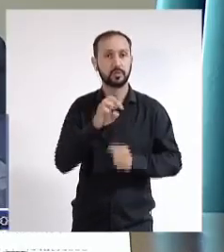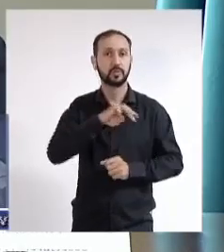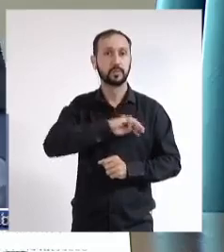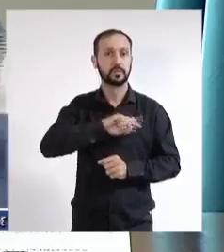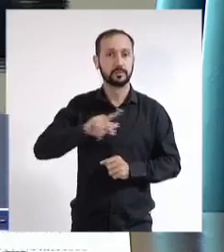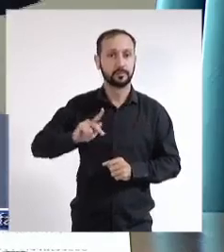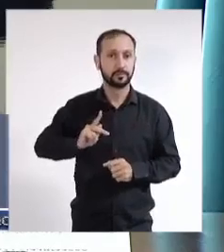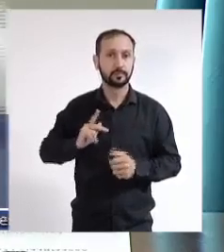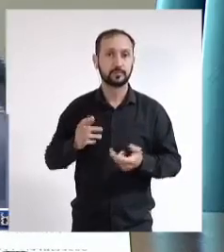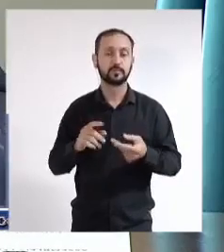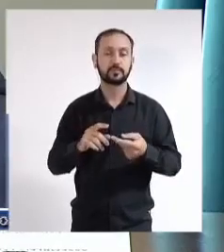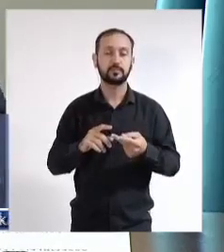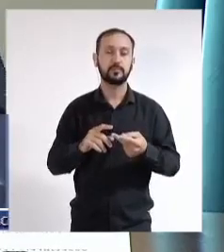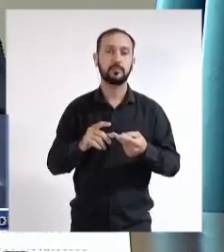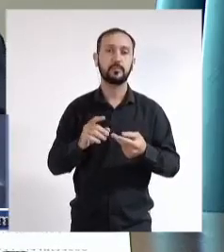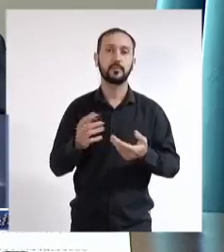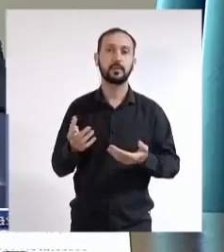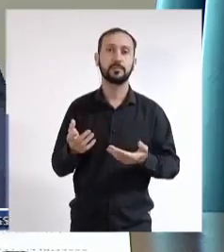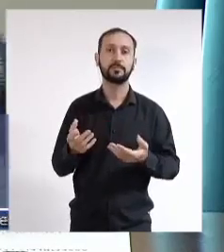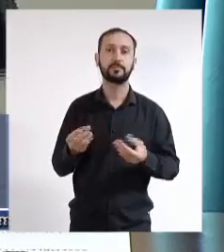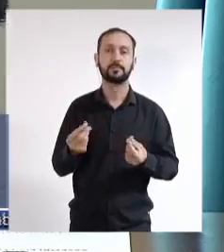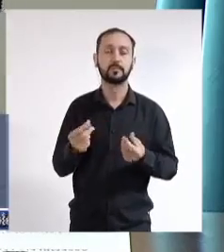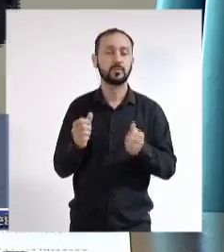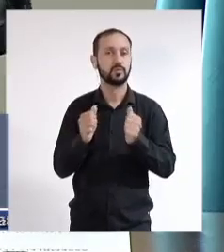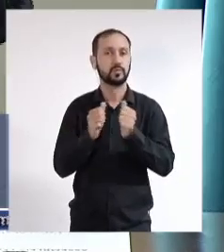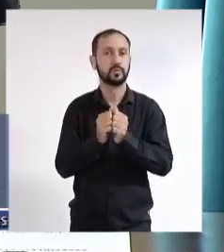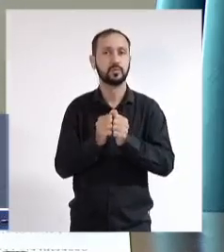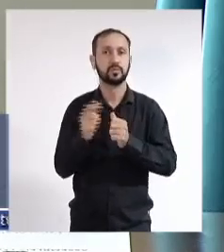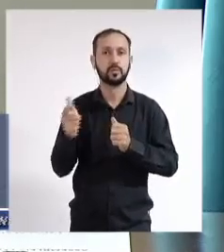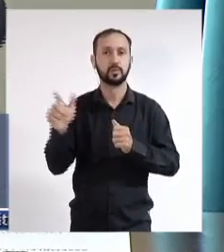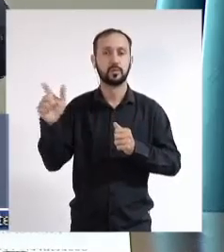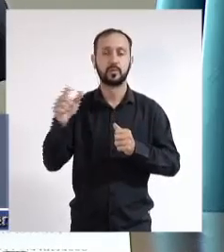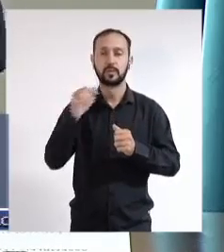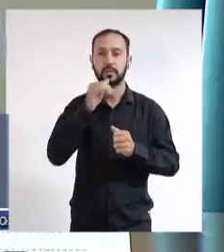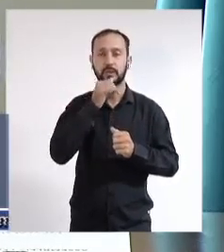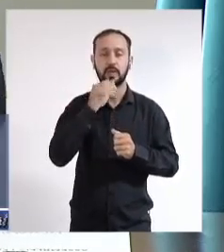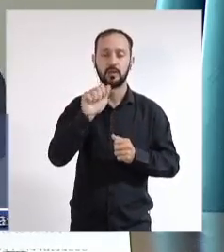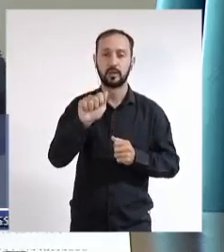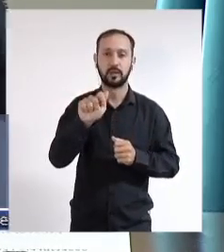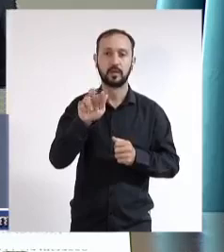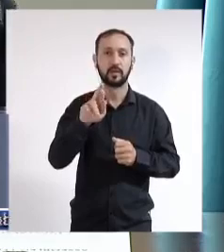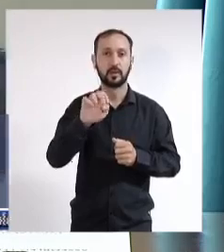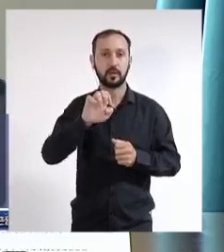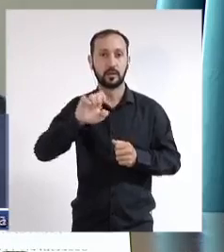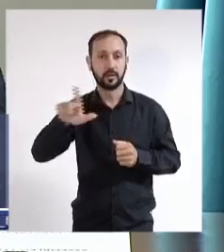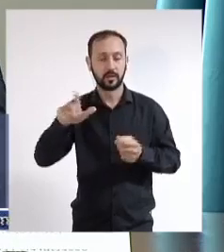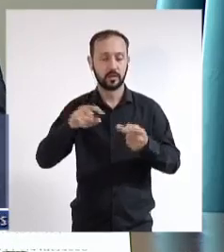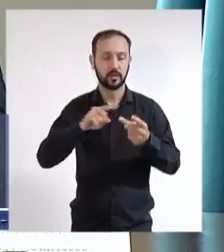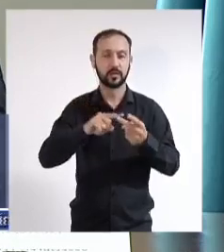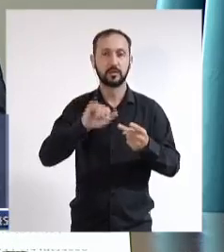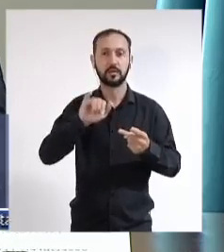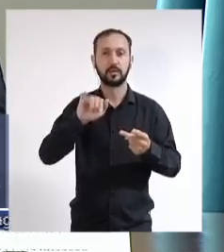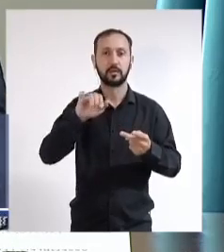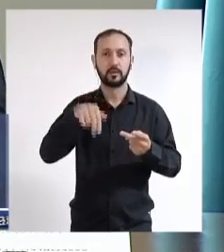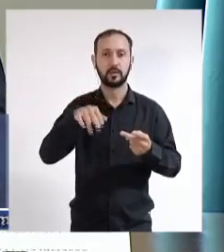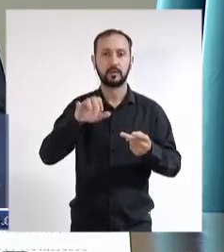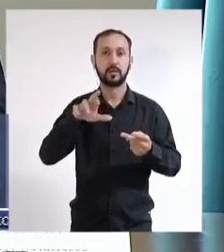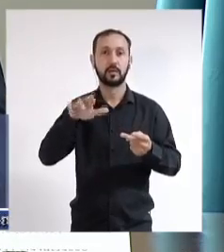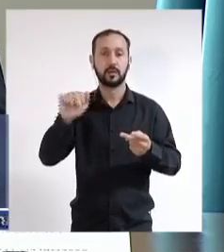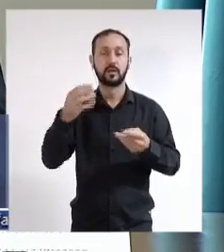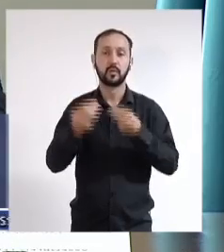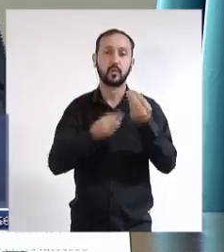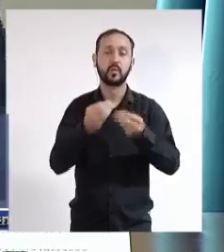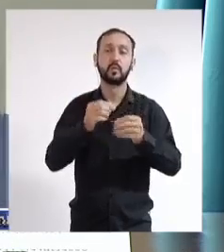público a e junto a kick ass meia kaká agraer com o incra o manual da regularização